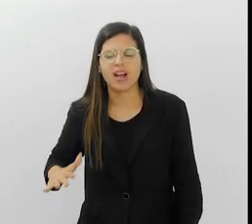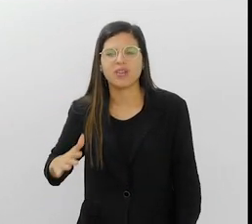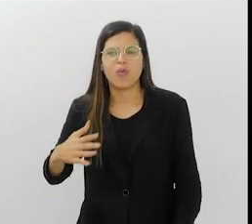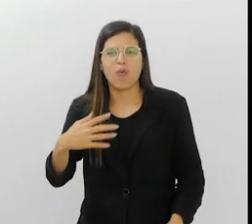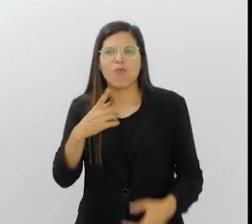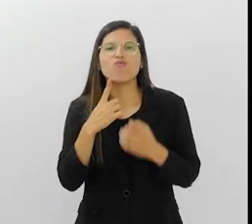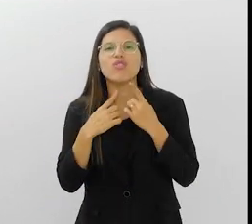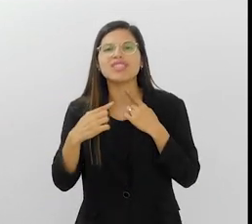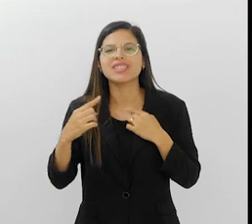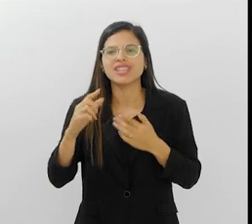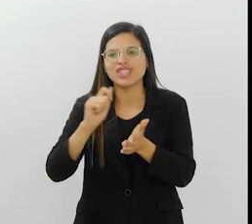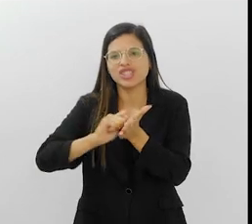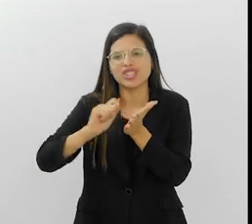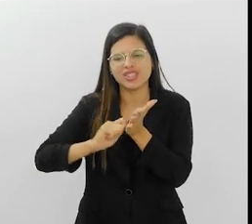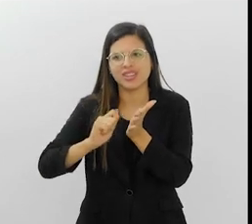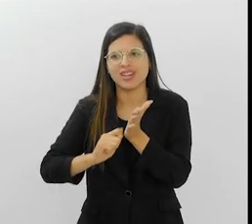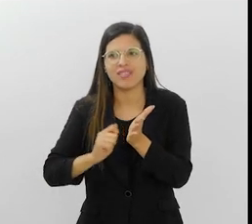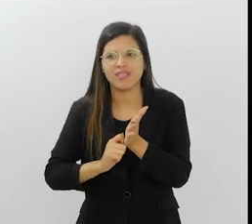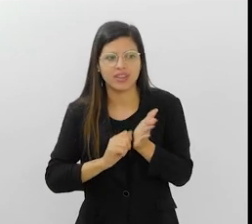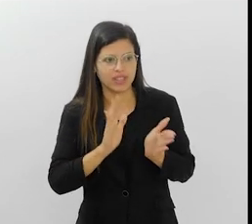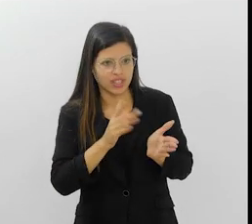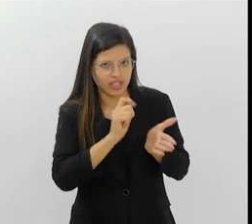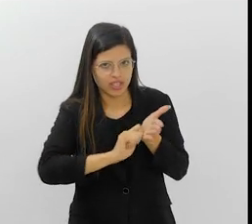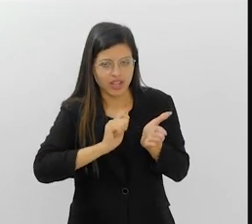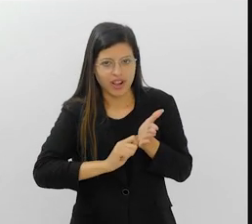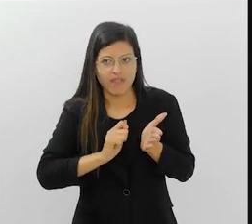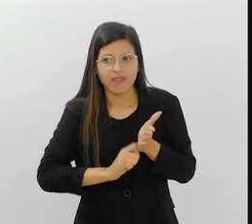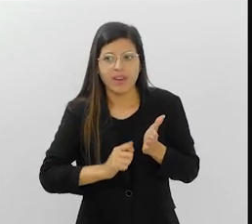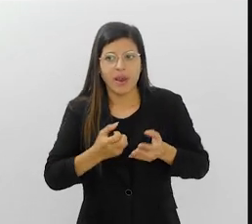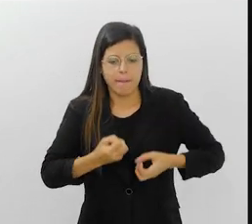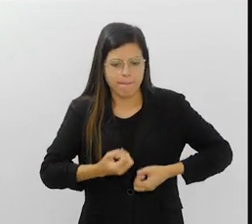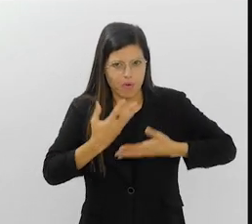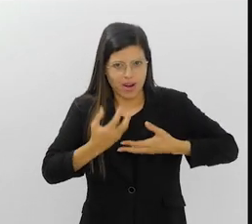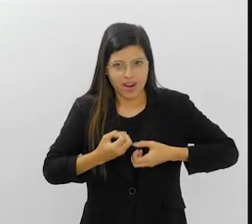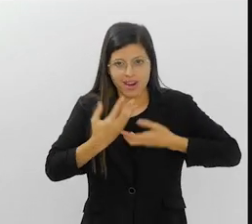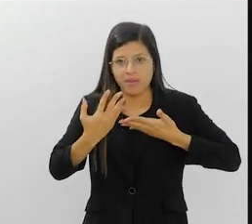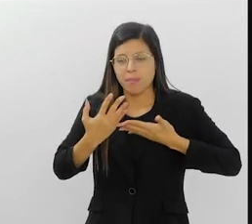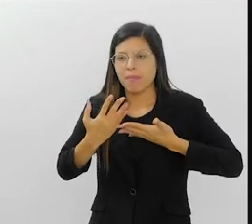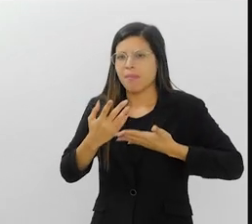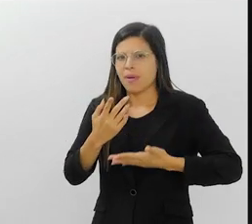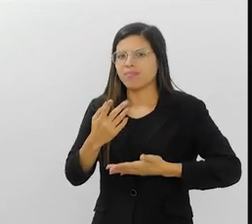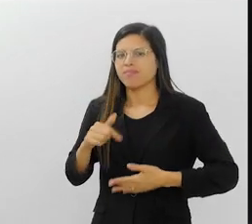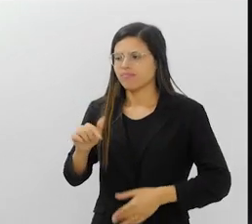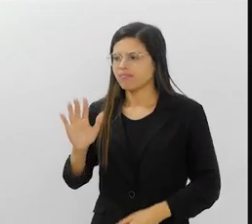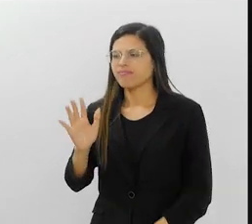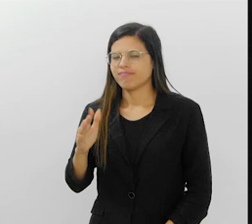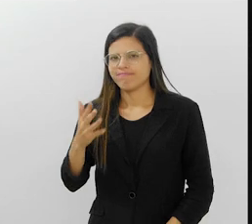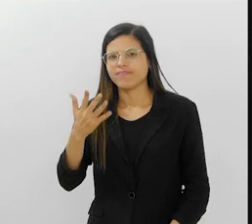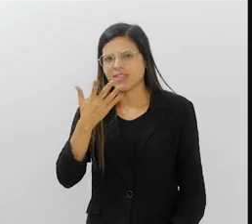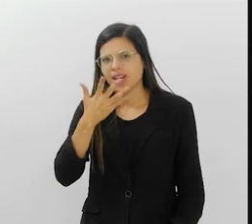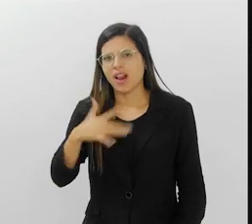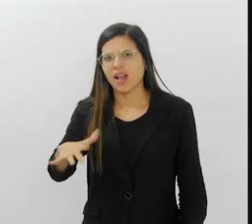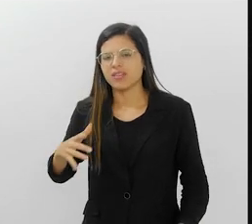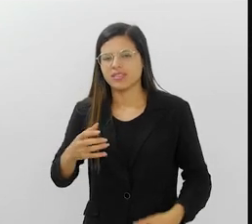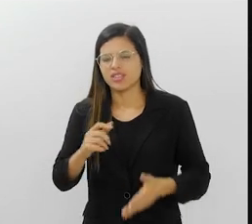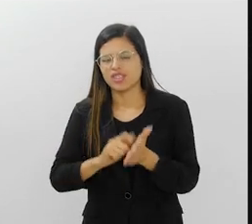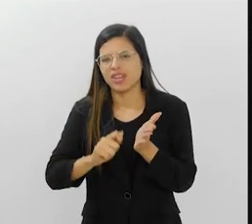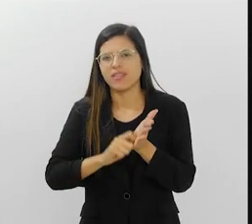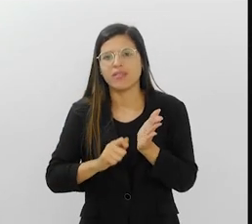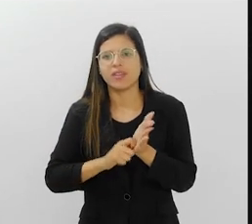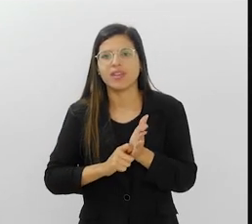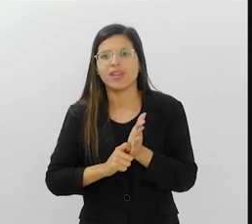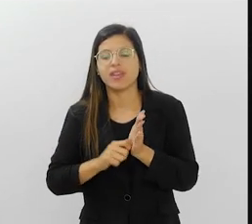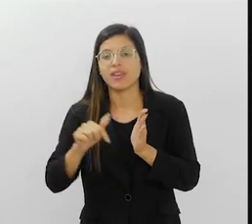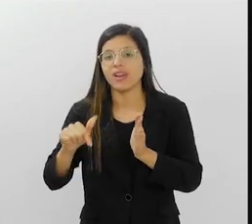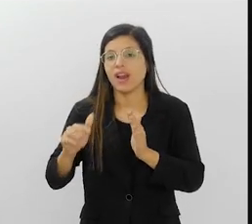fazer. Você já escrevia poemas, alguma coisa? Eu, a minha adolescência toda, foi escrevendo poemas. Olha só. Sabe o que eu fazia, Mauro? Eu